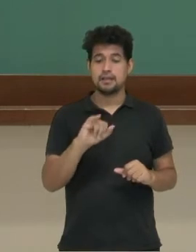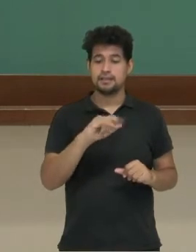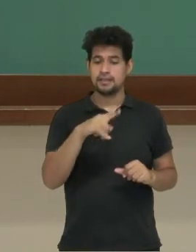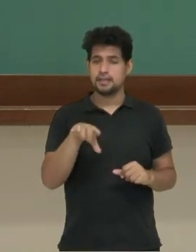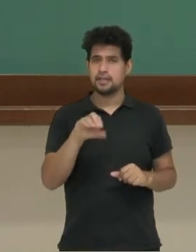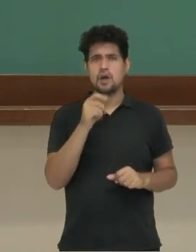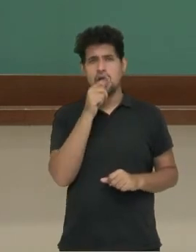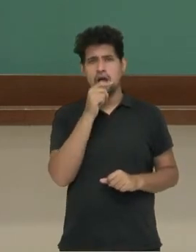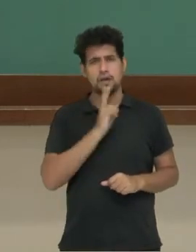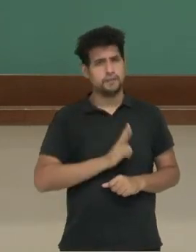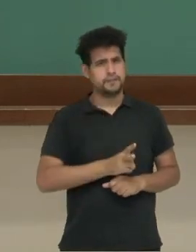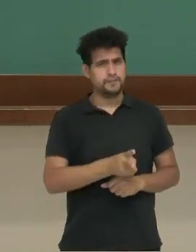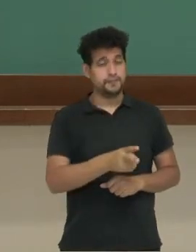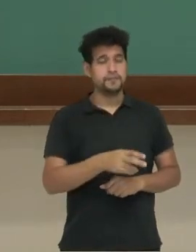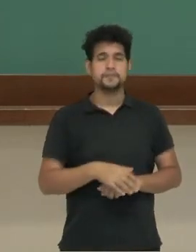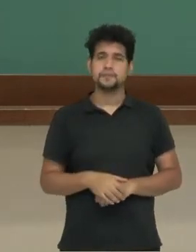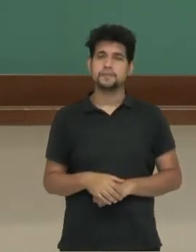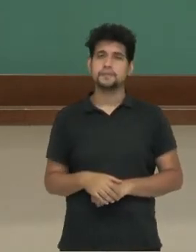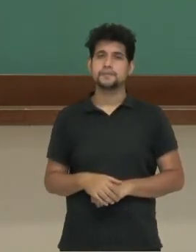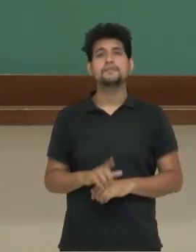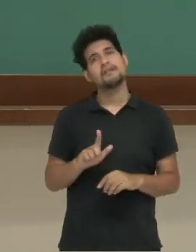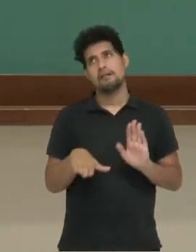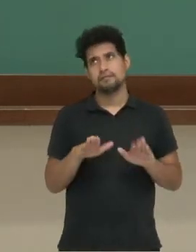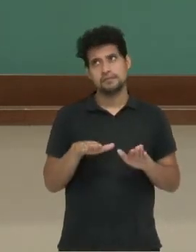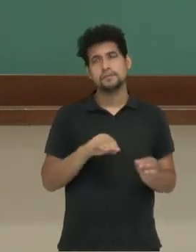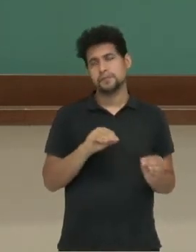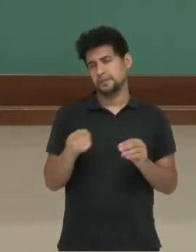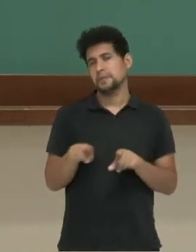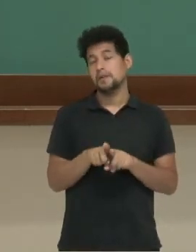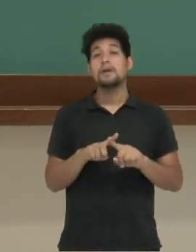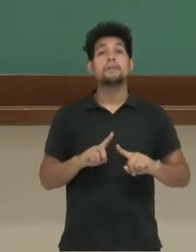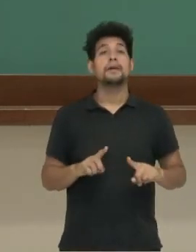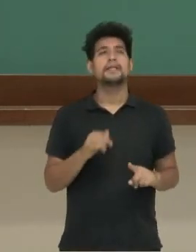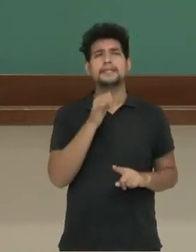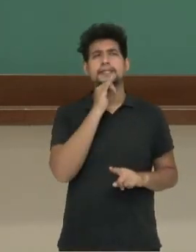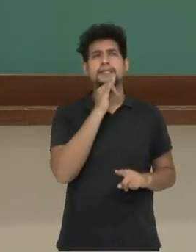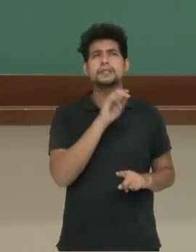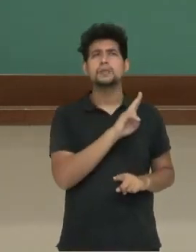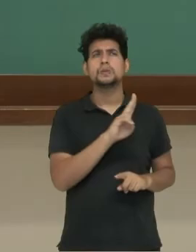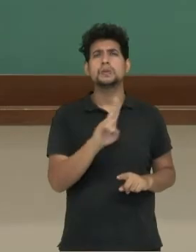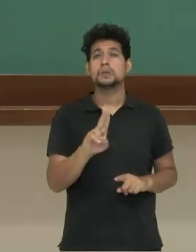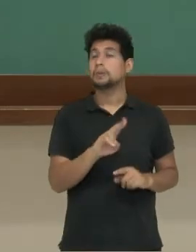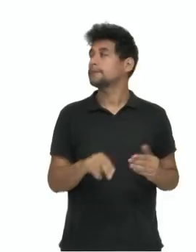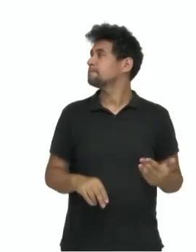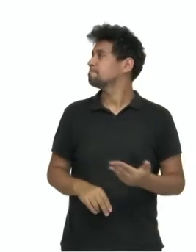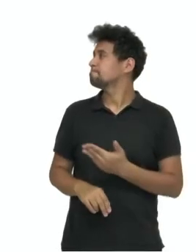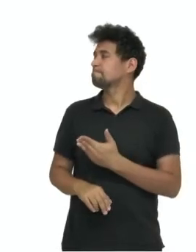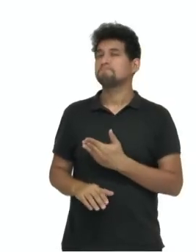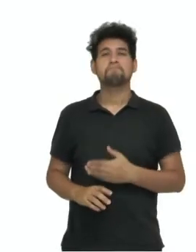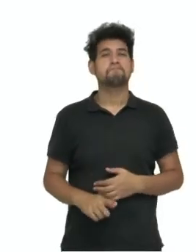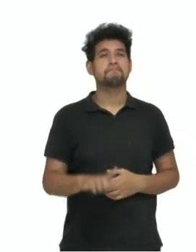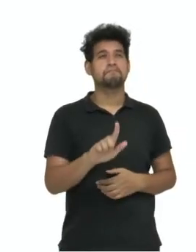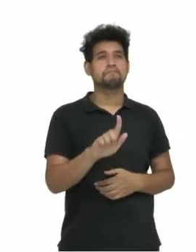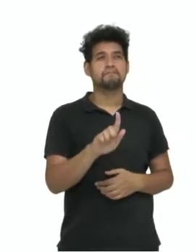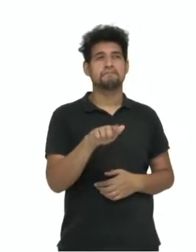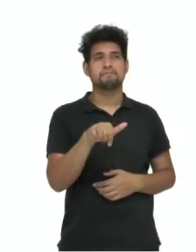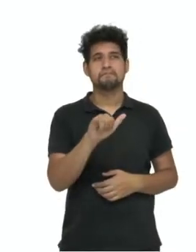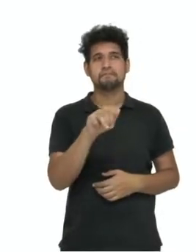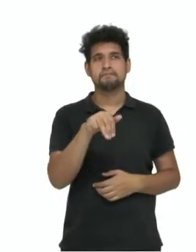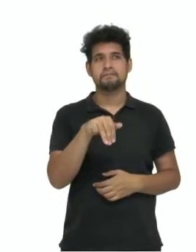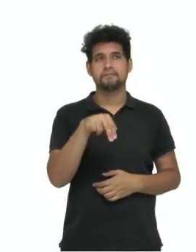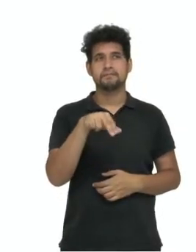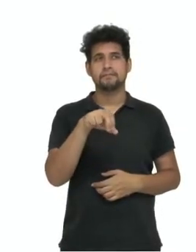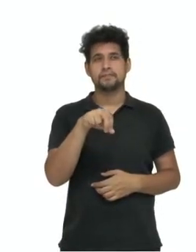ok? E a última ordem é a Gymnophiona. Gymnophiona, ela compreende as espécies